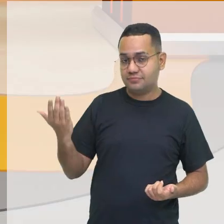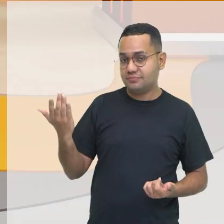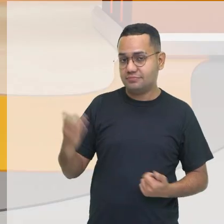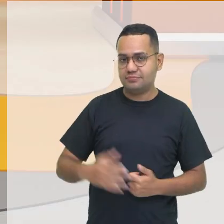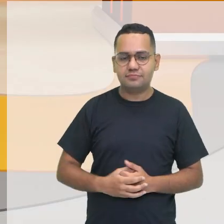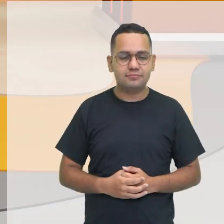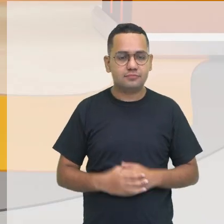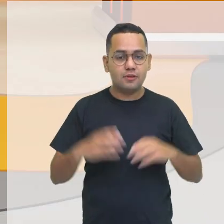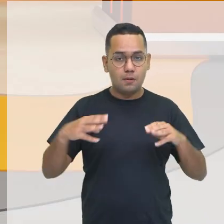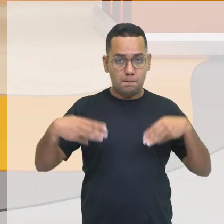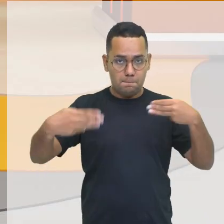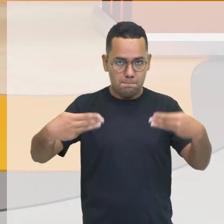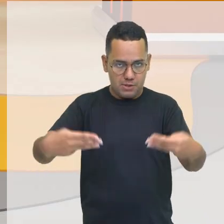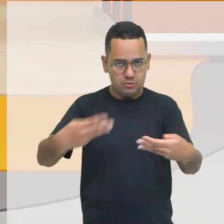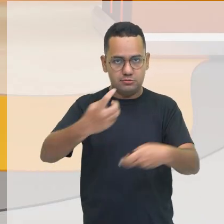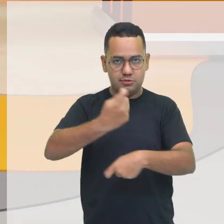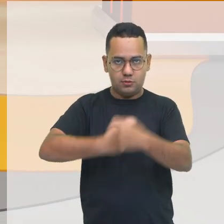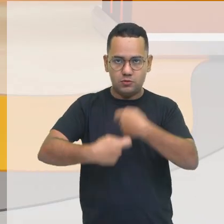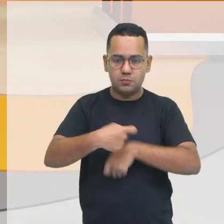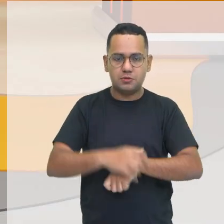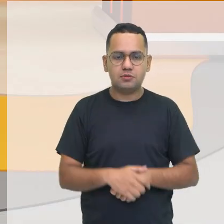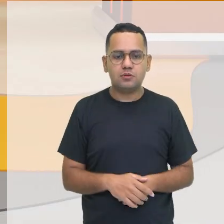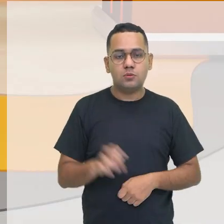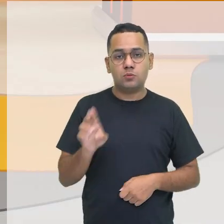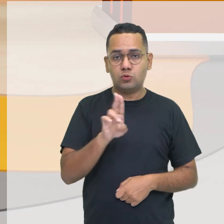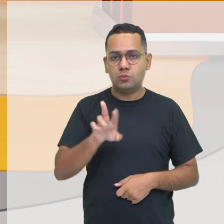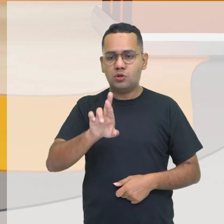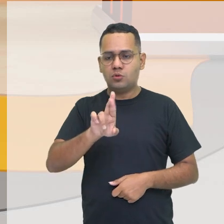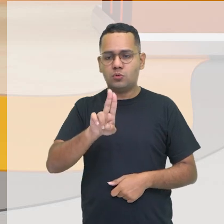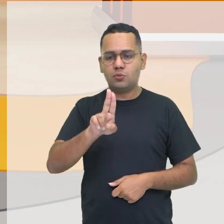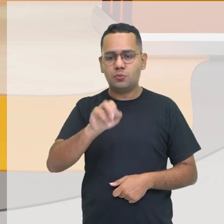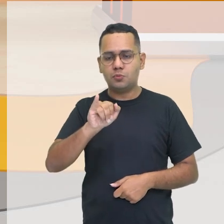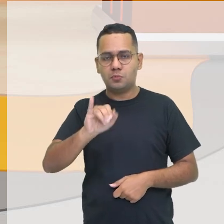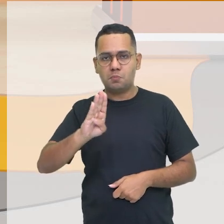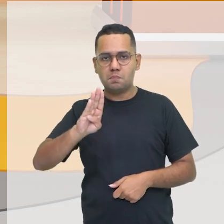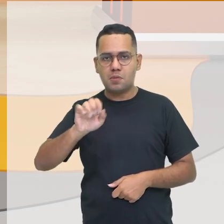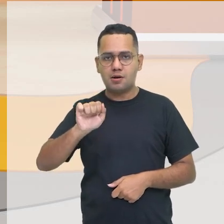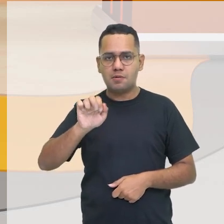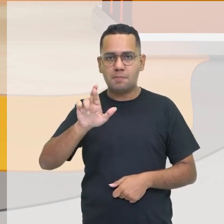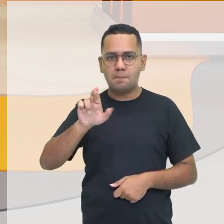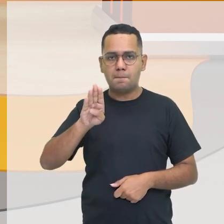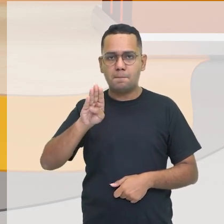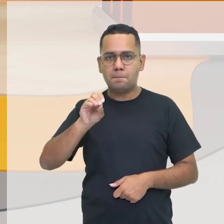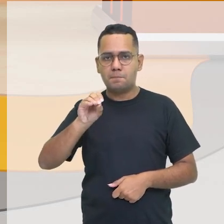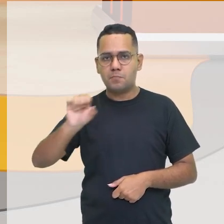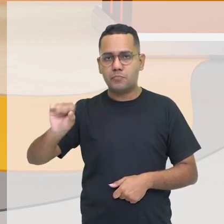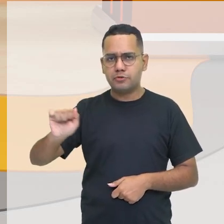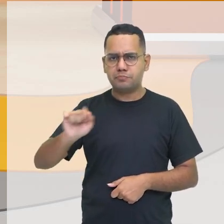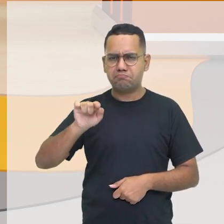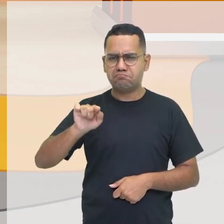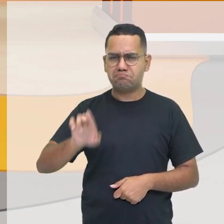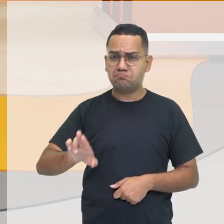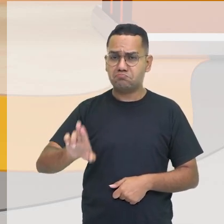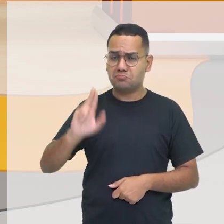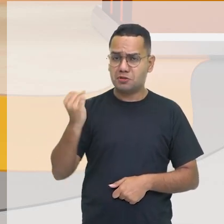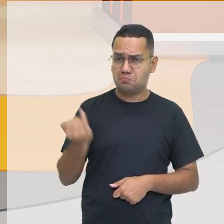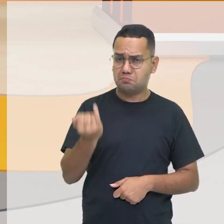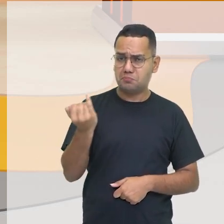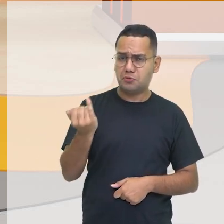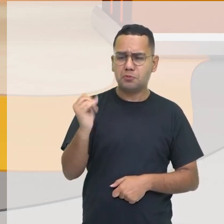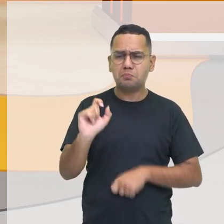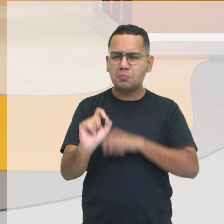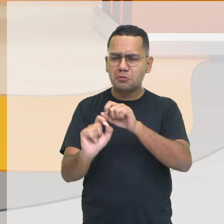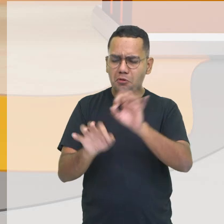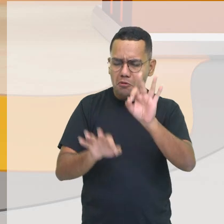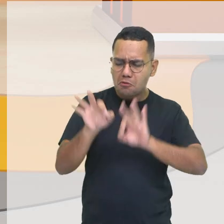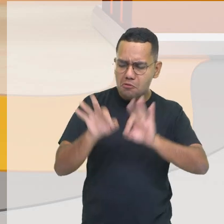dele. Ele era o ministro da Fazenda e ele teve um papel importante para